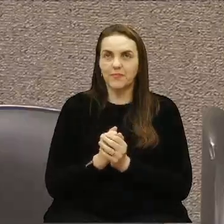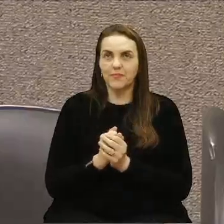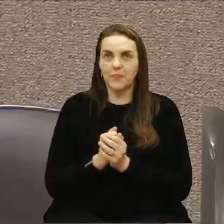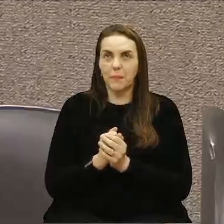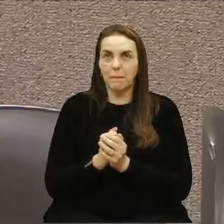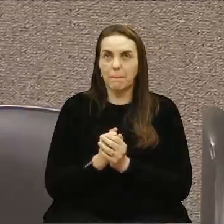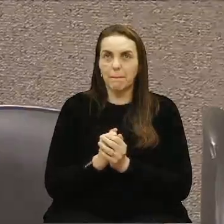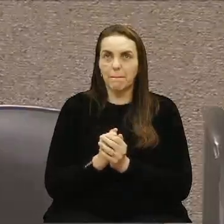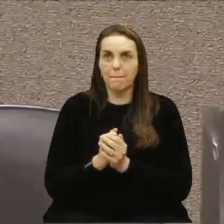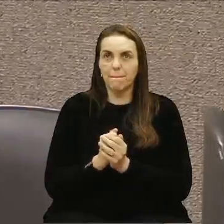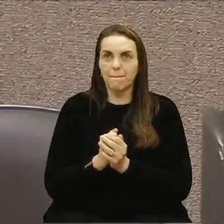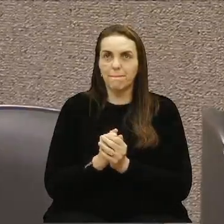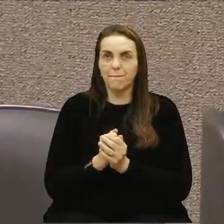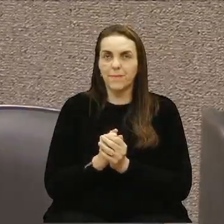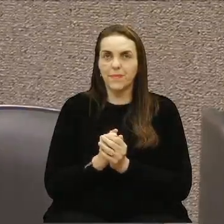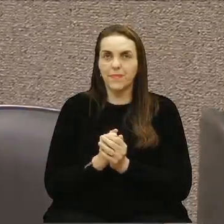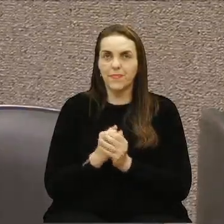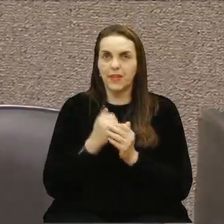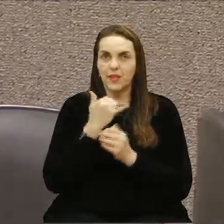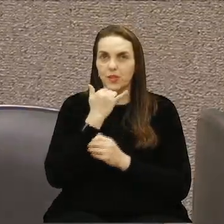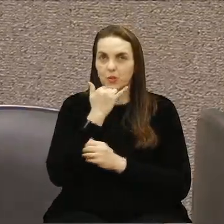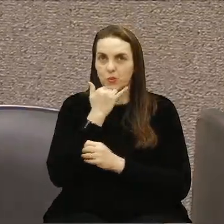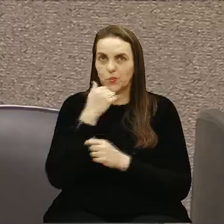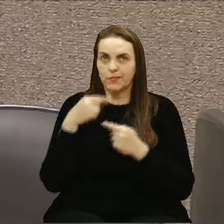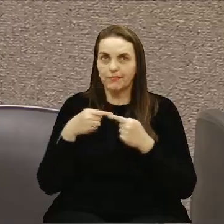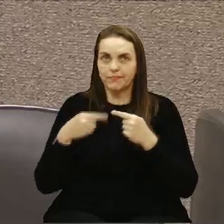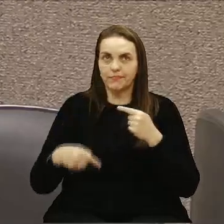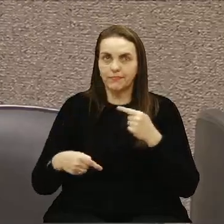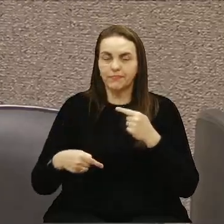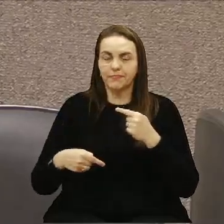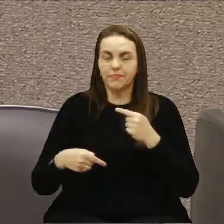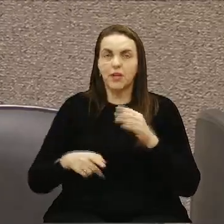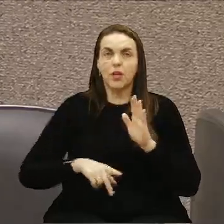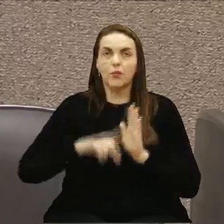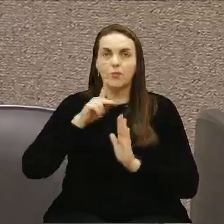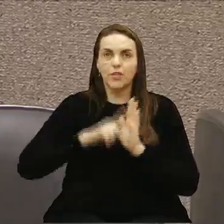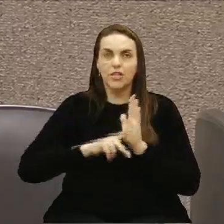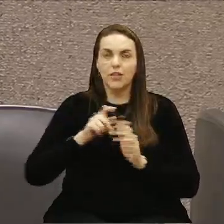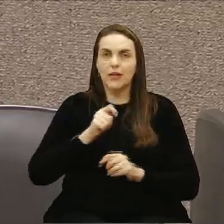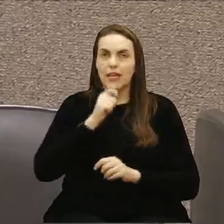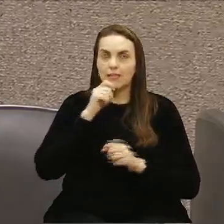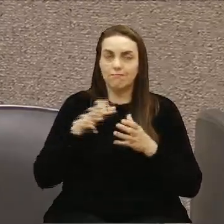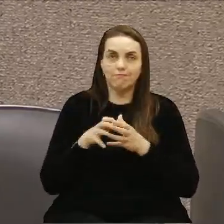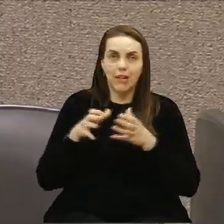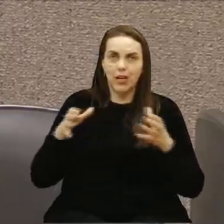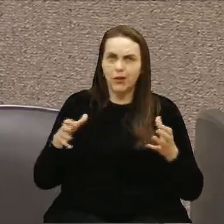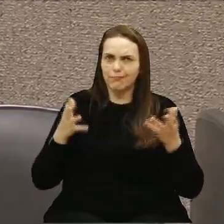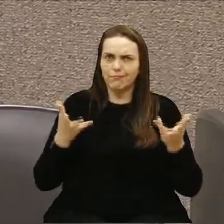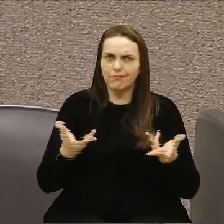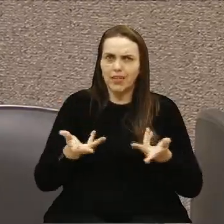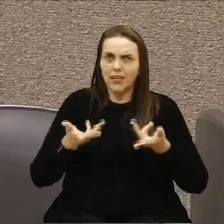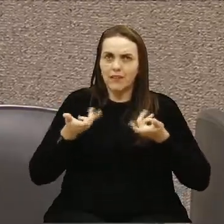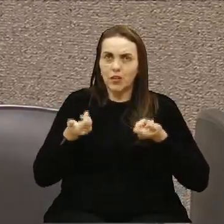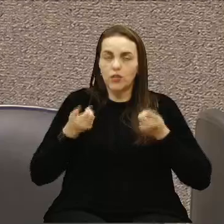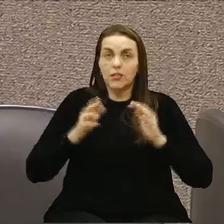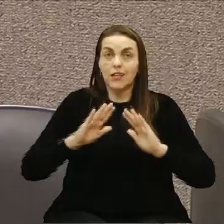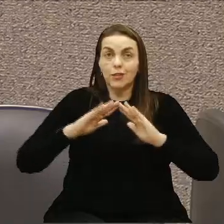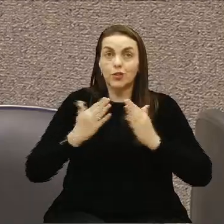Entre Causos e Gaitas, e que se transformou hoje num projeto ainda maior e mais incrível, que está levando para as